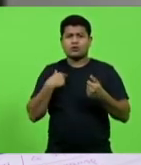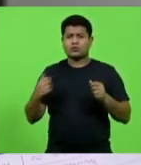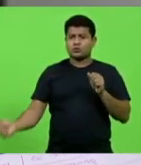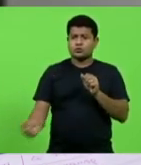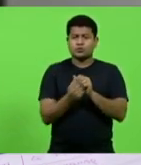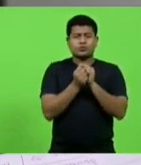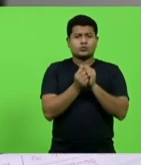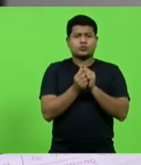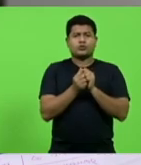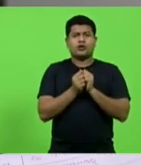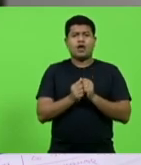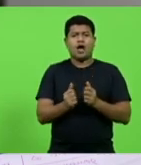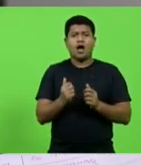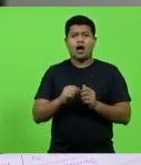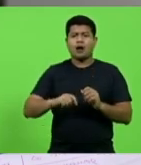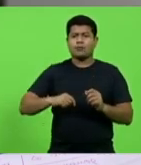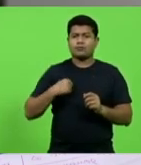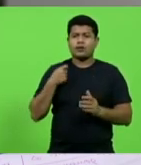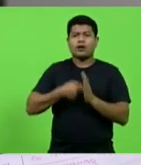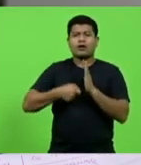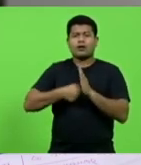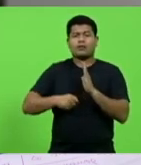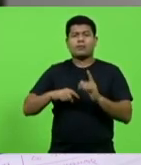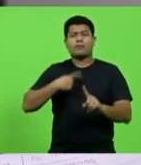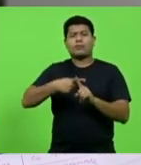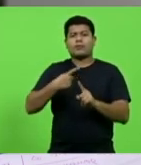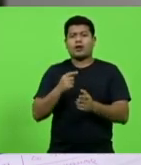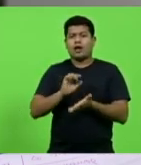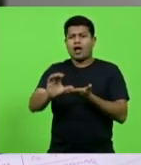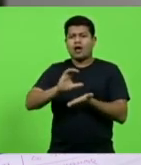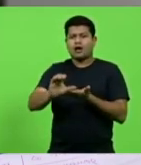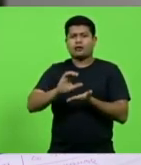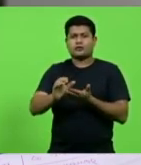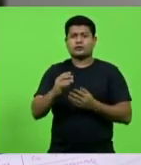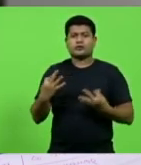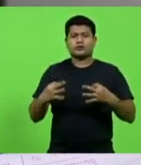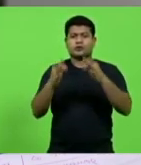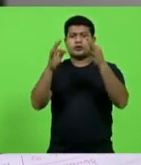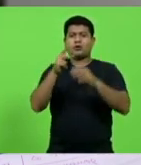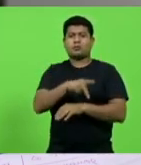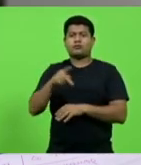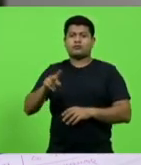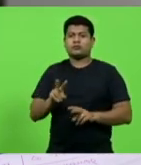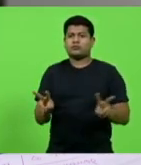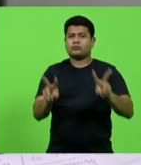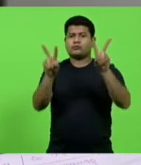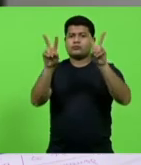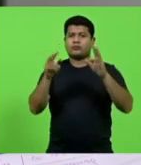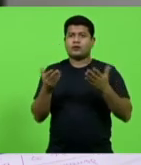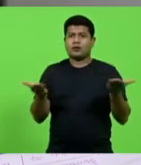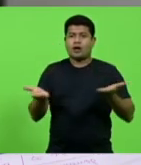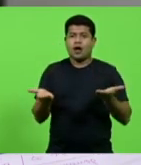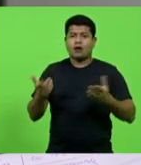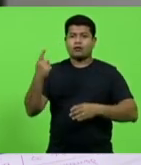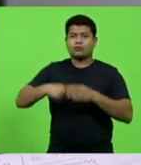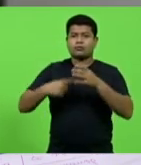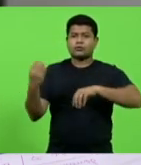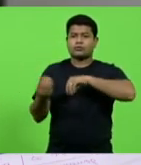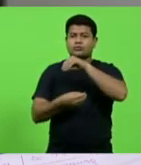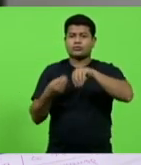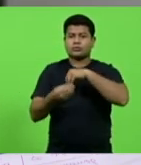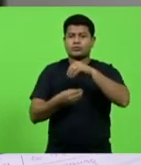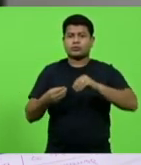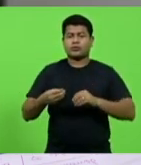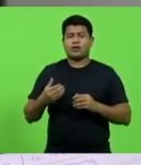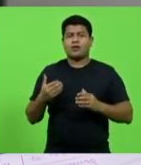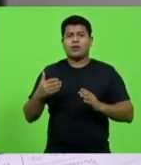mais investimentos em educação, por tecnologia, por professor valorizado. Estamos aí com uma comissão mista do plano de carreira,